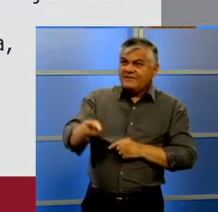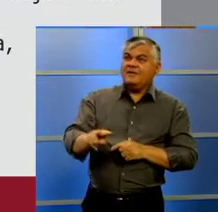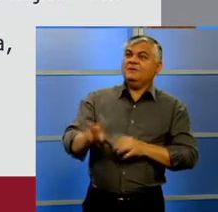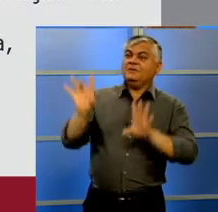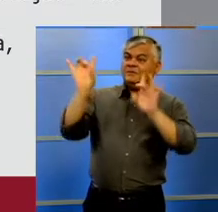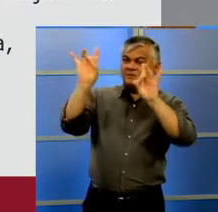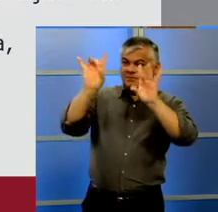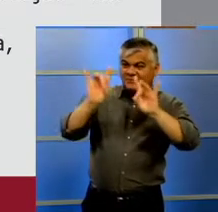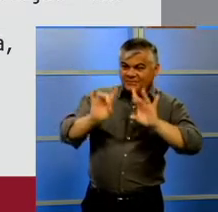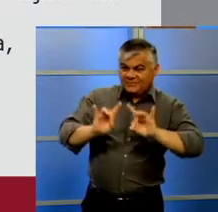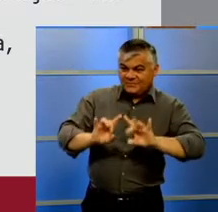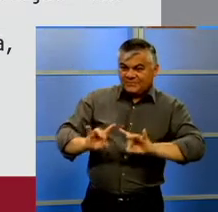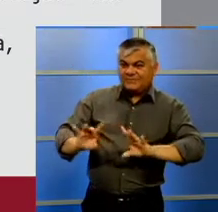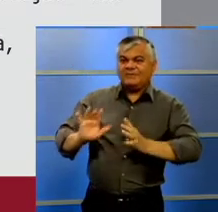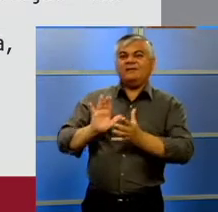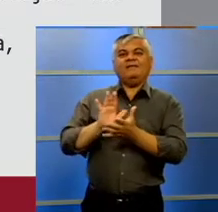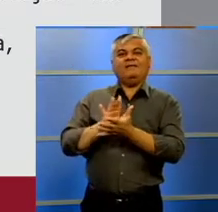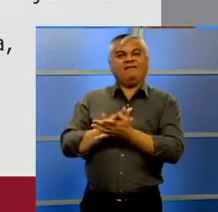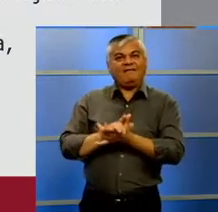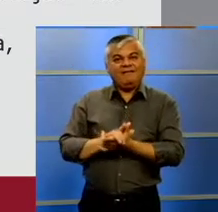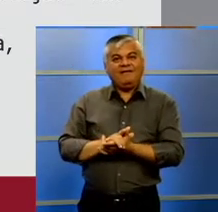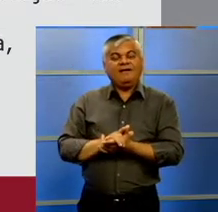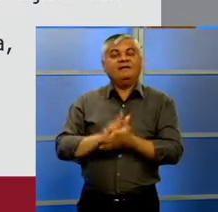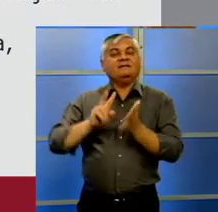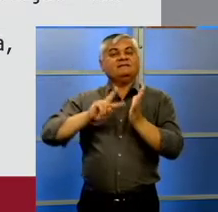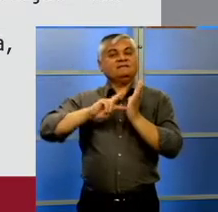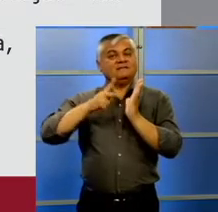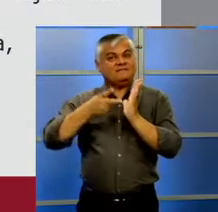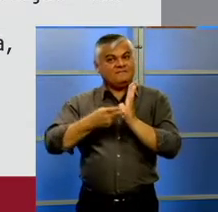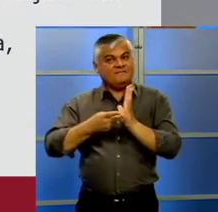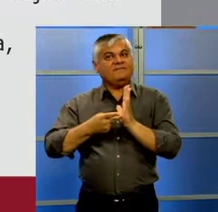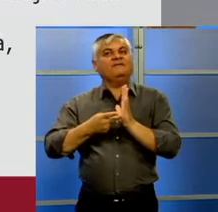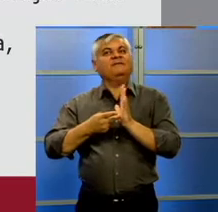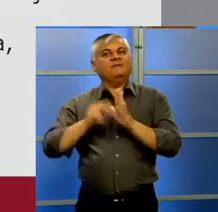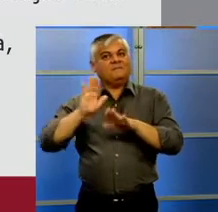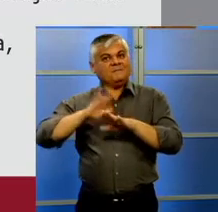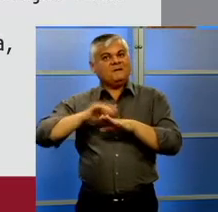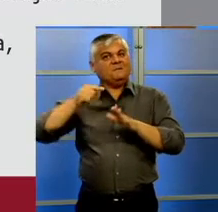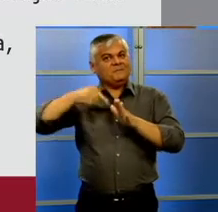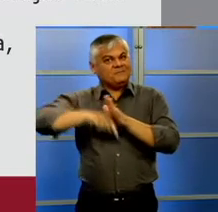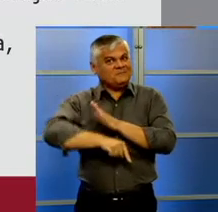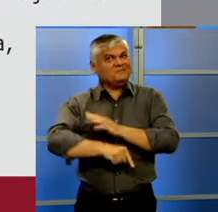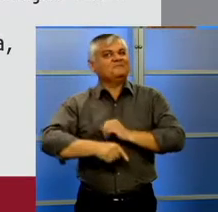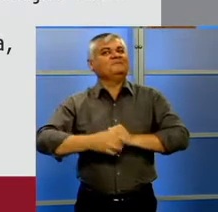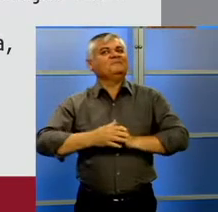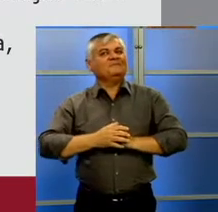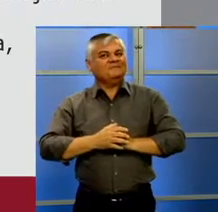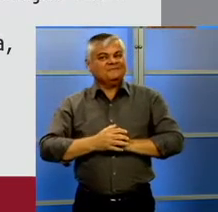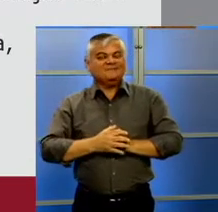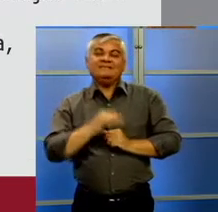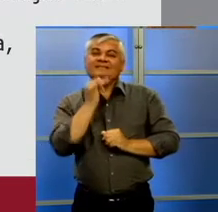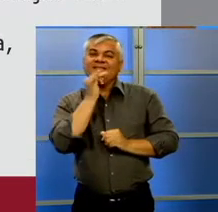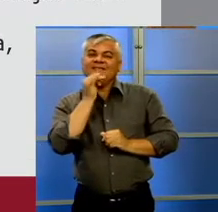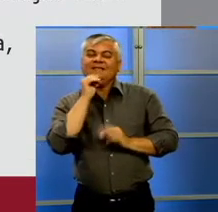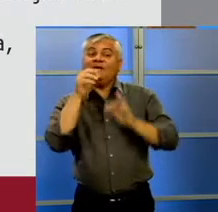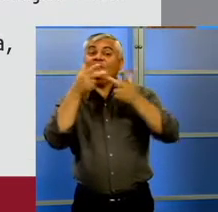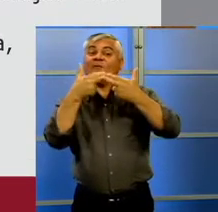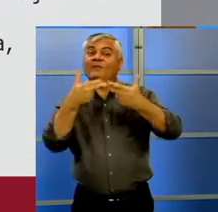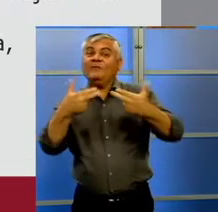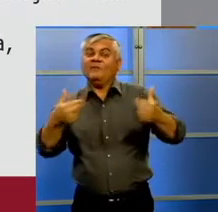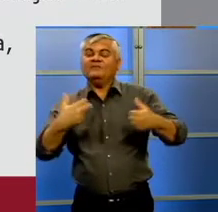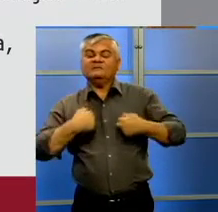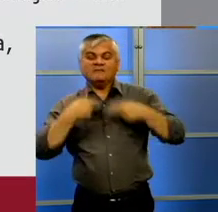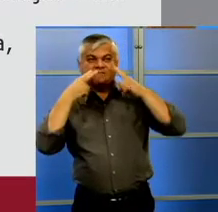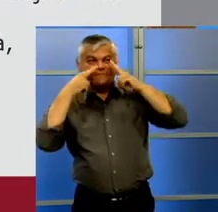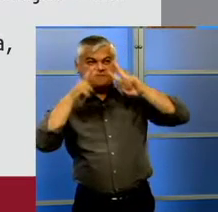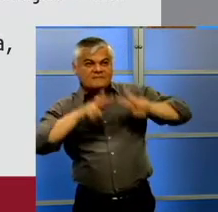ele. O sinal de especial na Libras tem um significado mais concreto do que no português. Está mais relacionado às coisas que se vê e